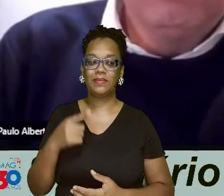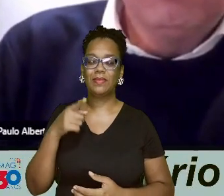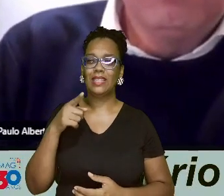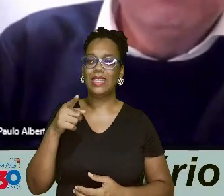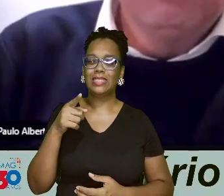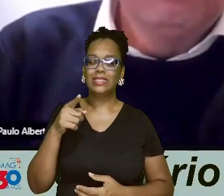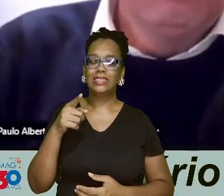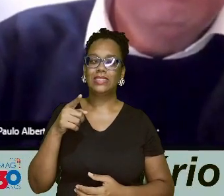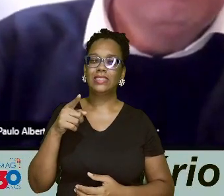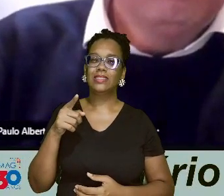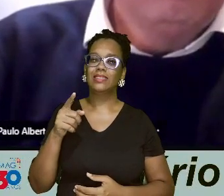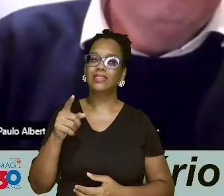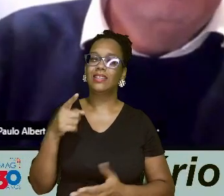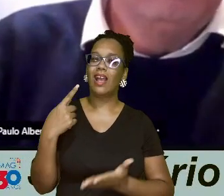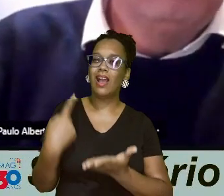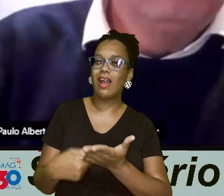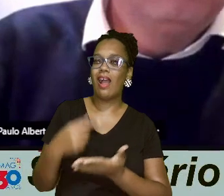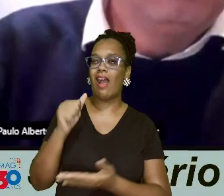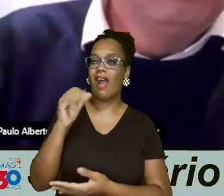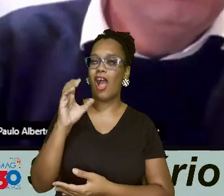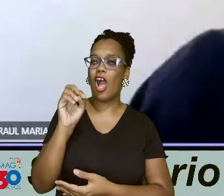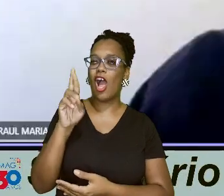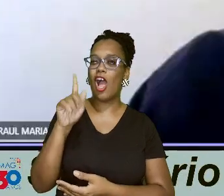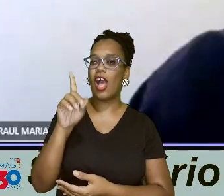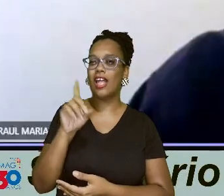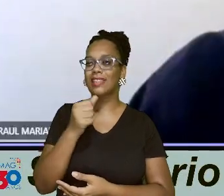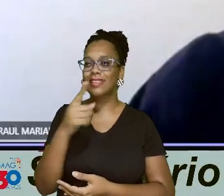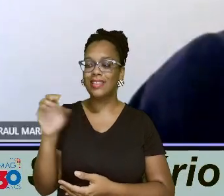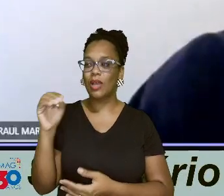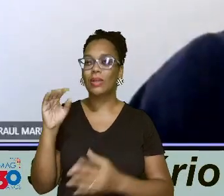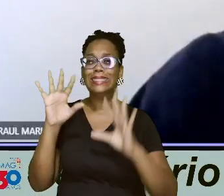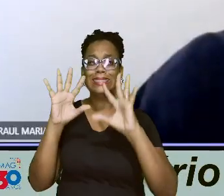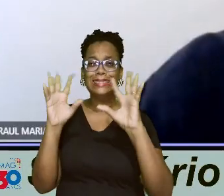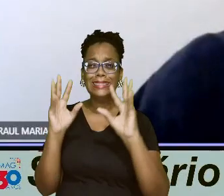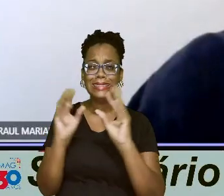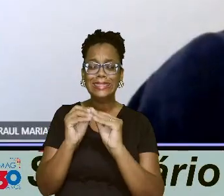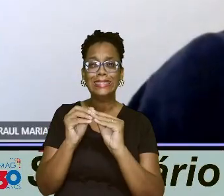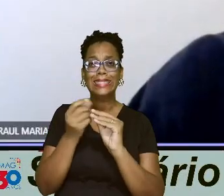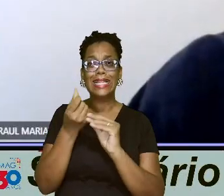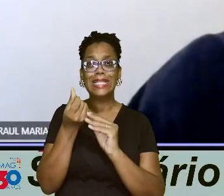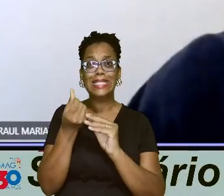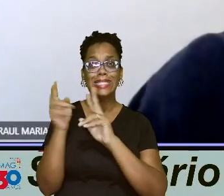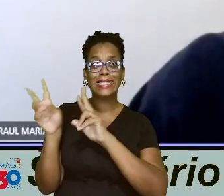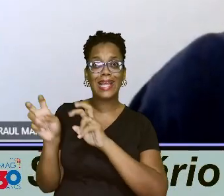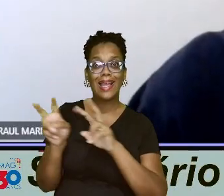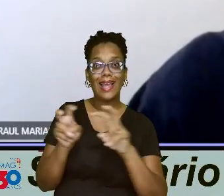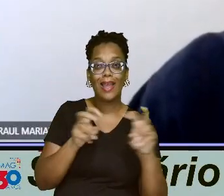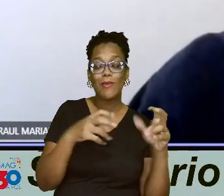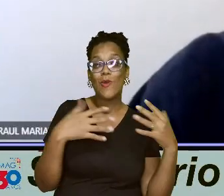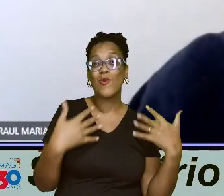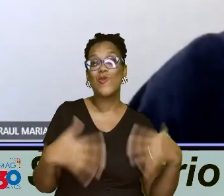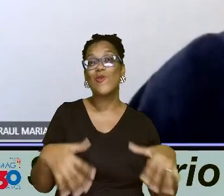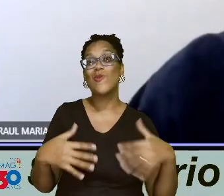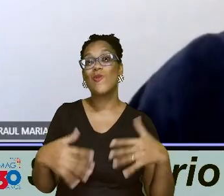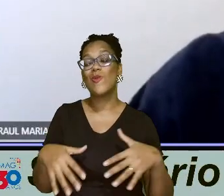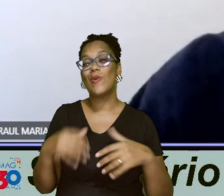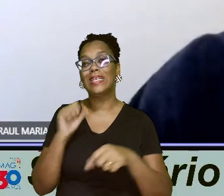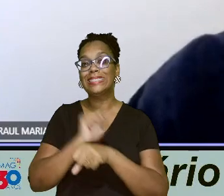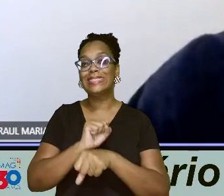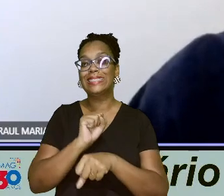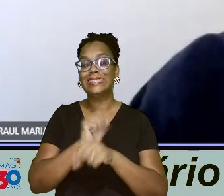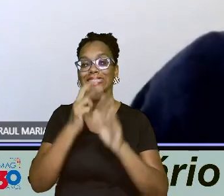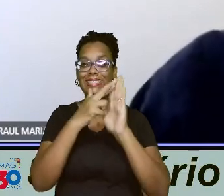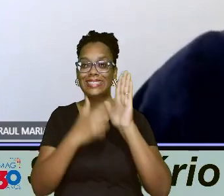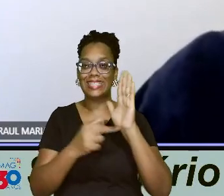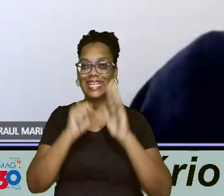Esse acórdão, né, tentou sintetizar, na realidade, 6 temas que estavam aguardando regulamentação no STJ à